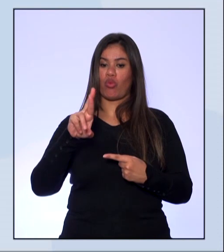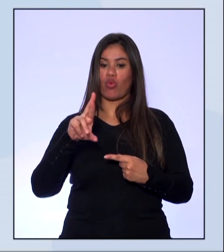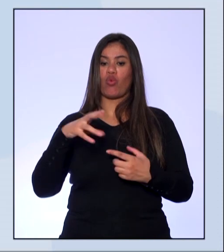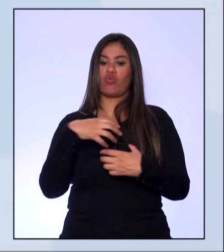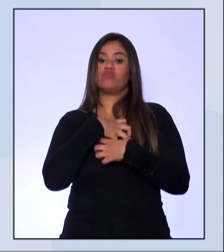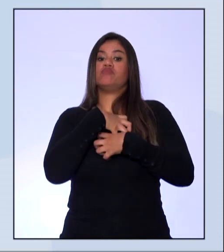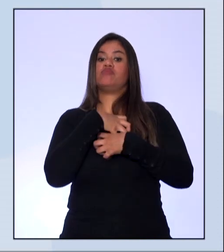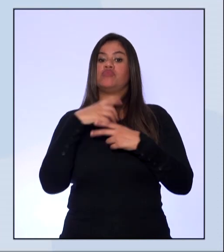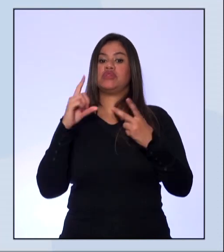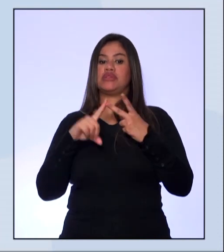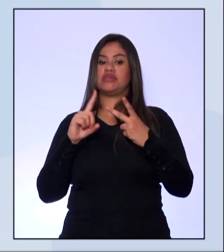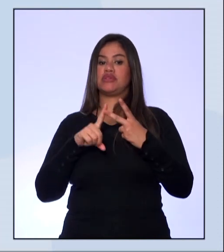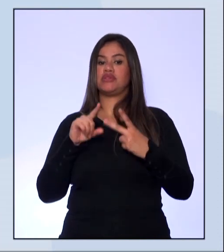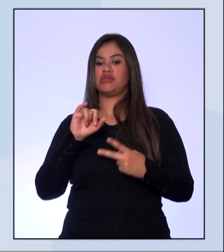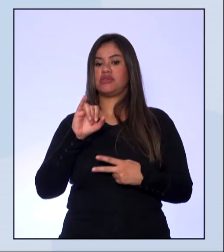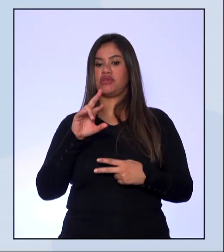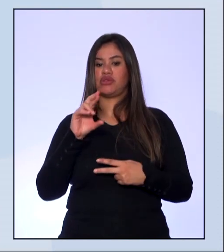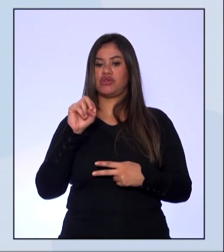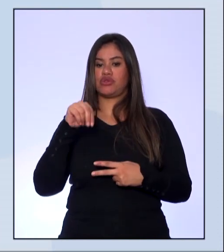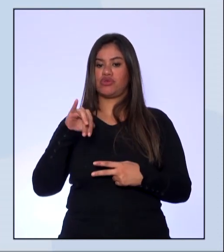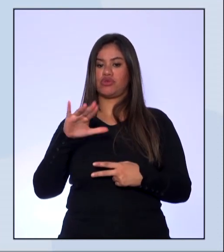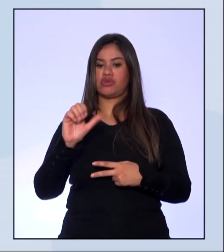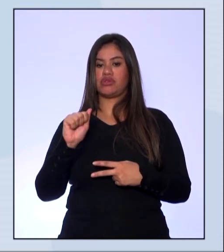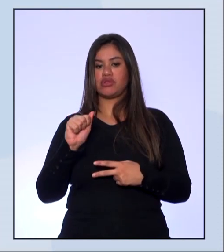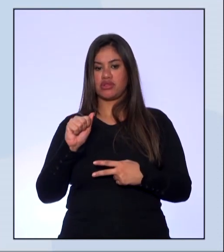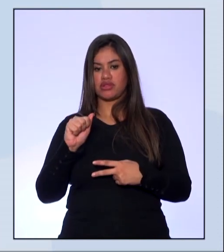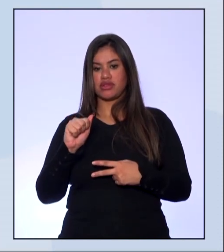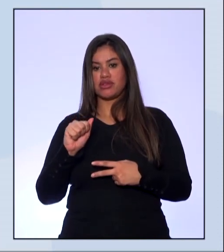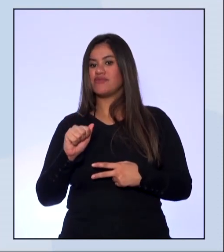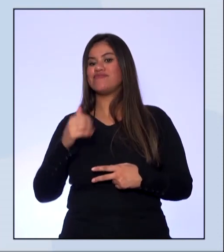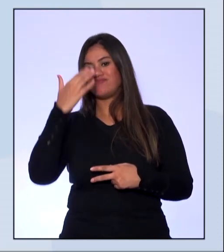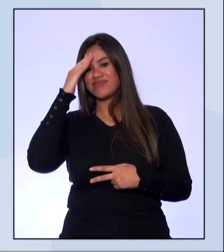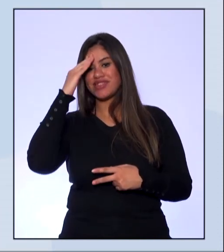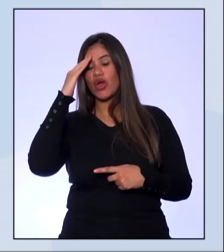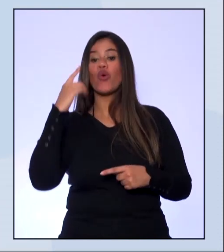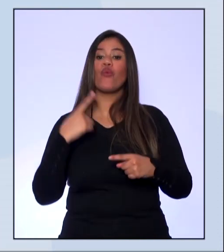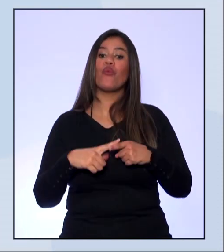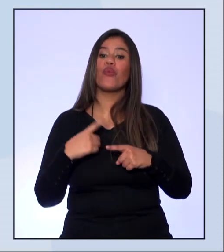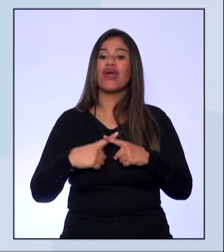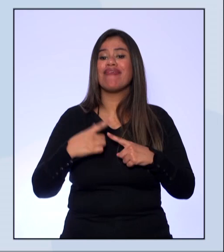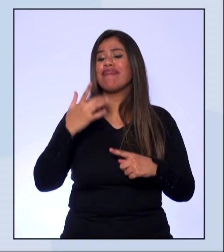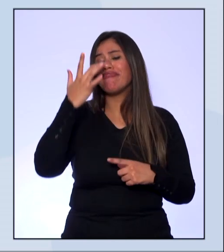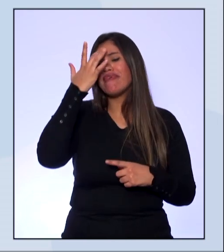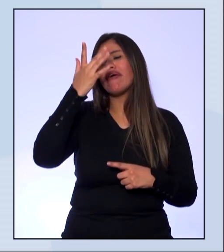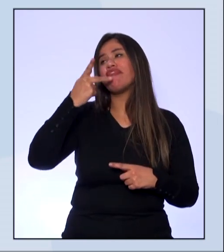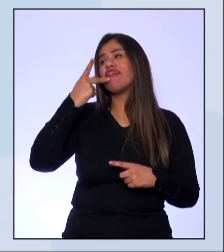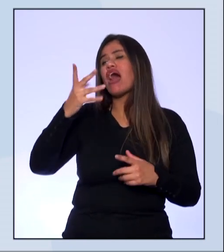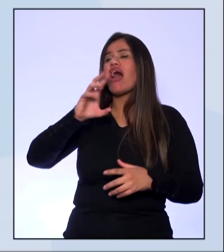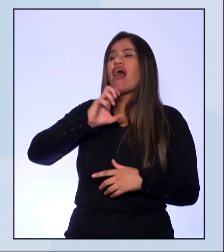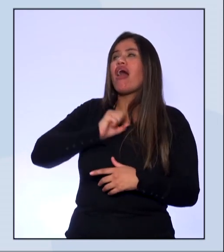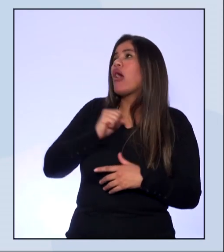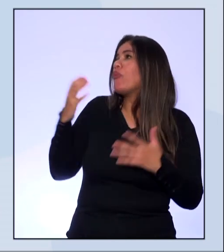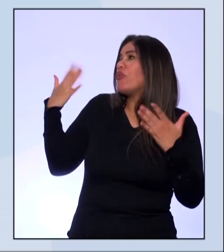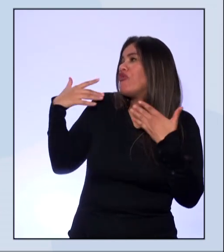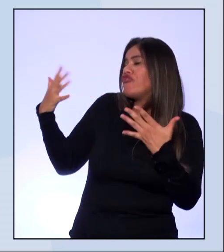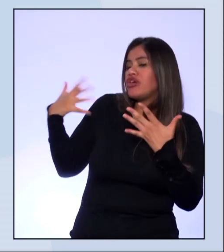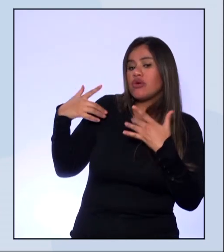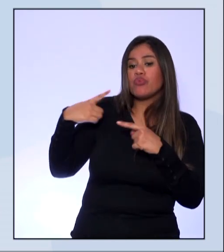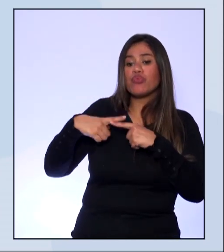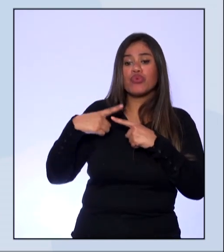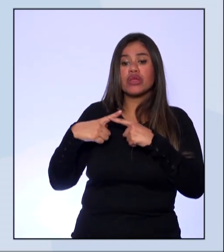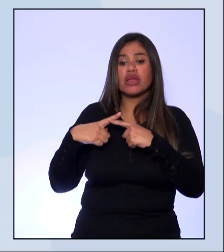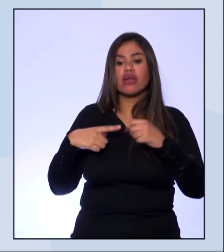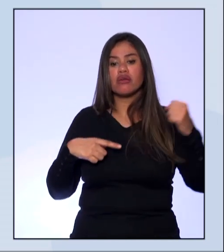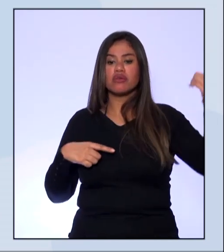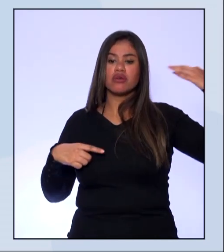para vocês verem. Olha só, é fácil dizer que amo o verão se você tem um ar-condicionado ali. É fácil dizer que